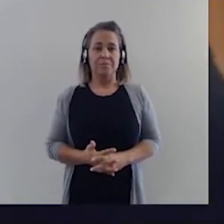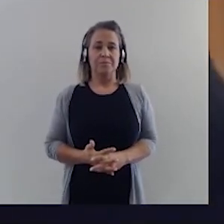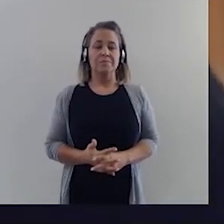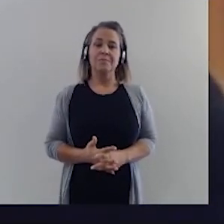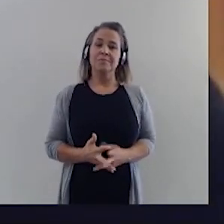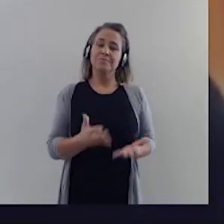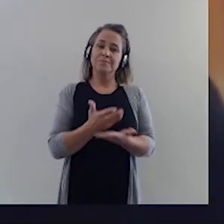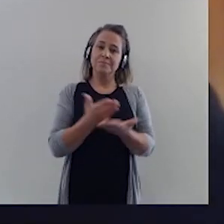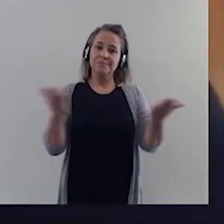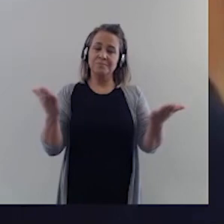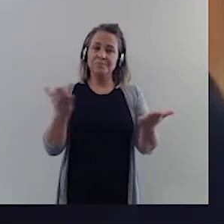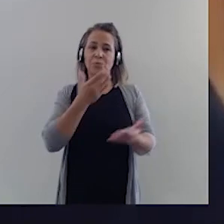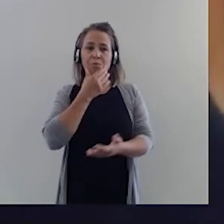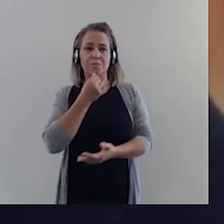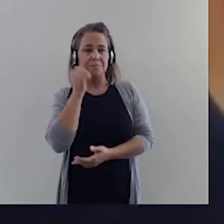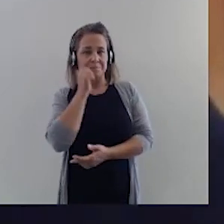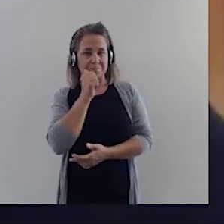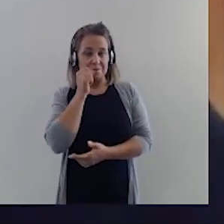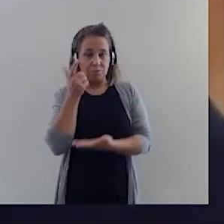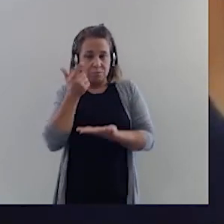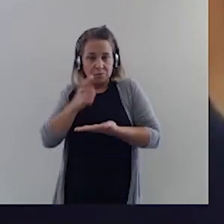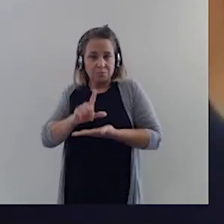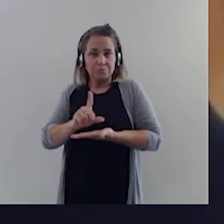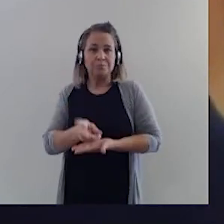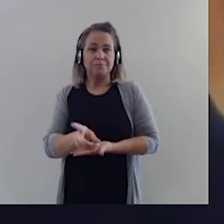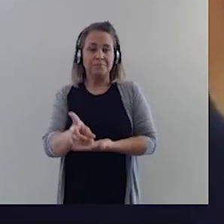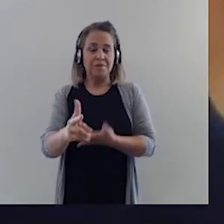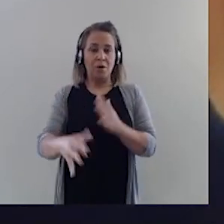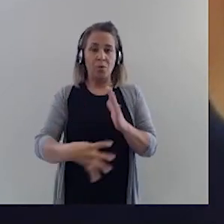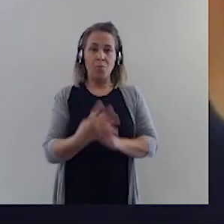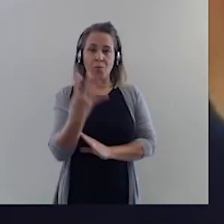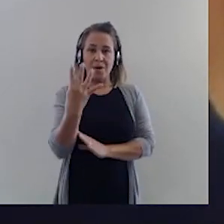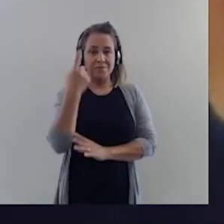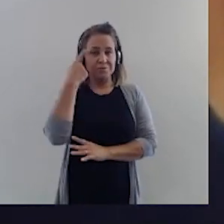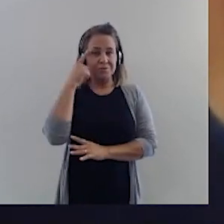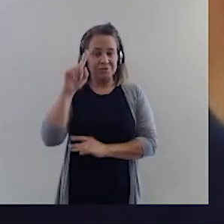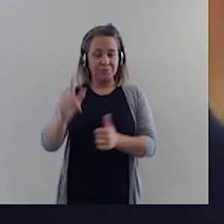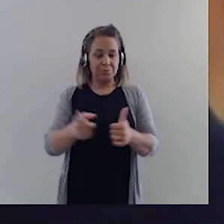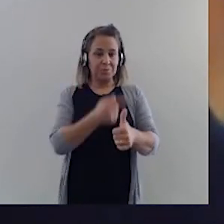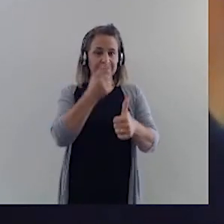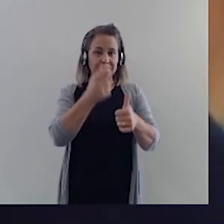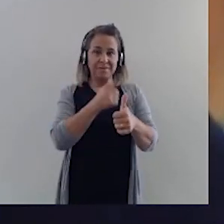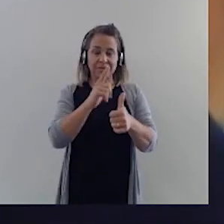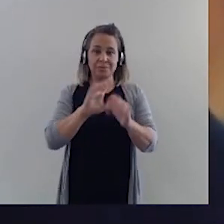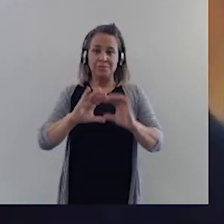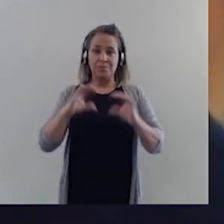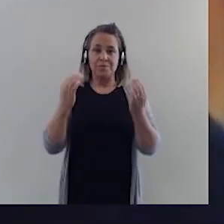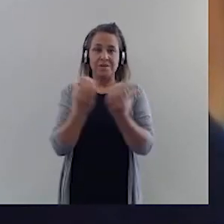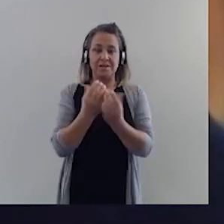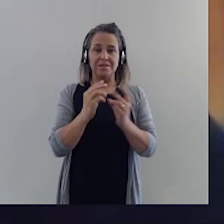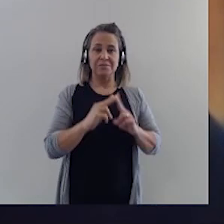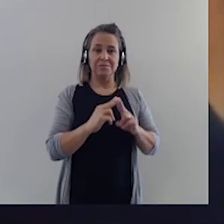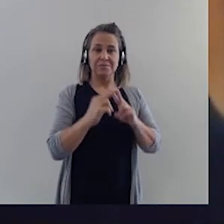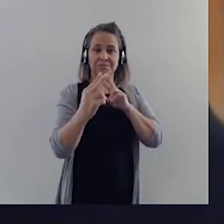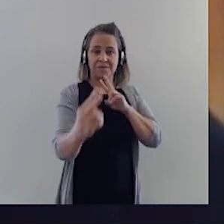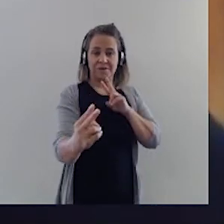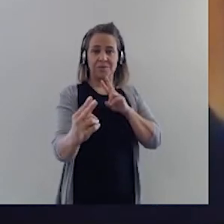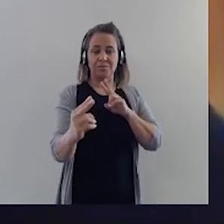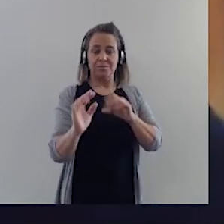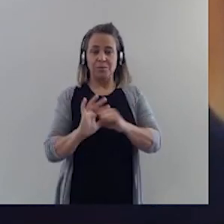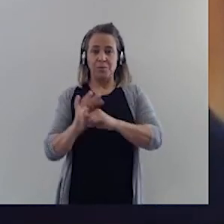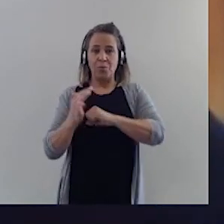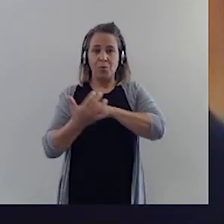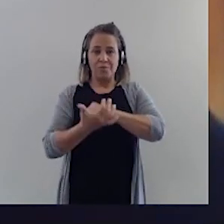Senhoras e senhores, em continuidade ao quarto dia do primeiro Congresso Digital